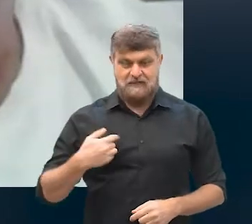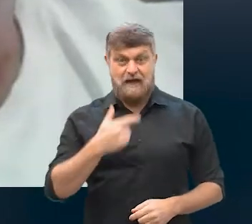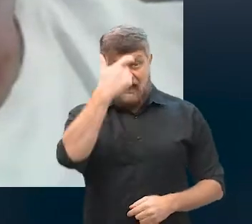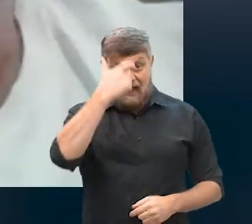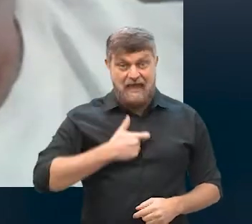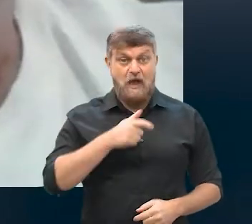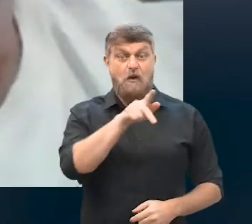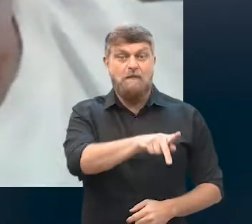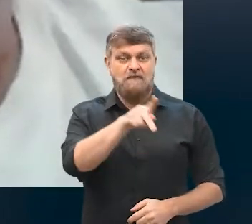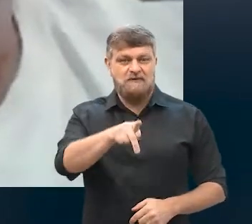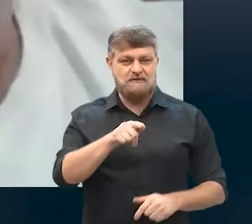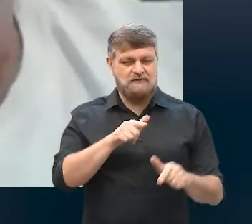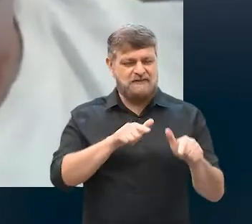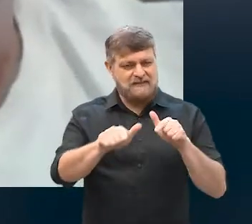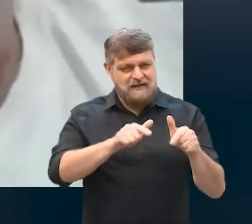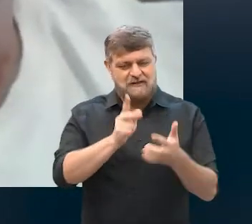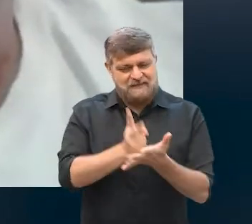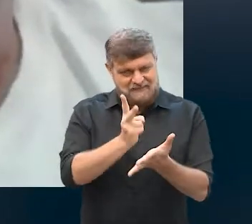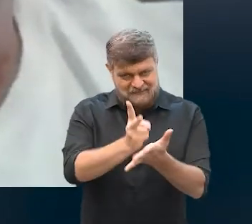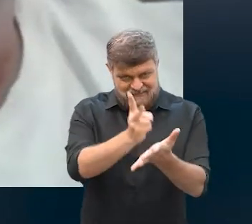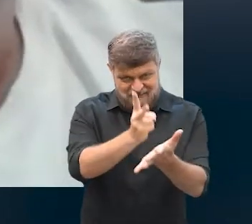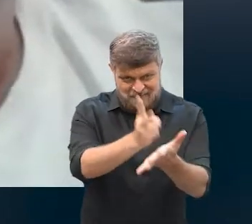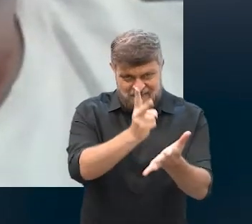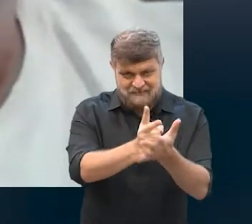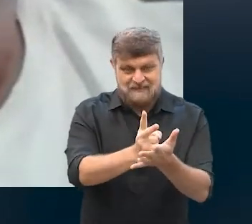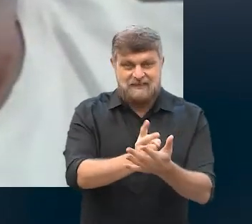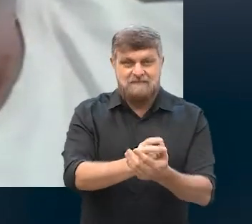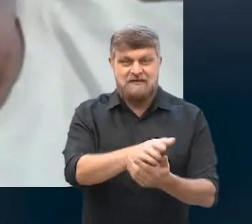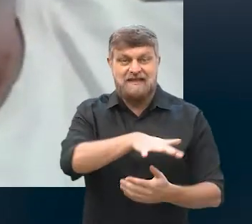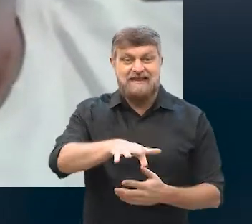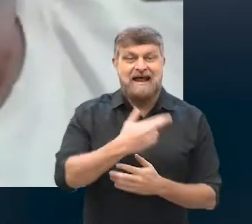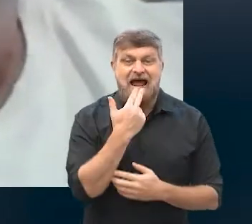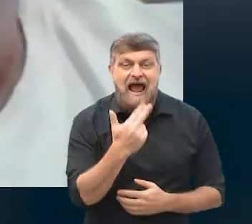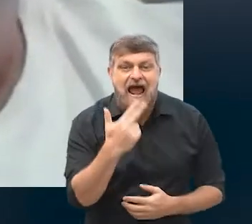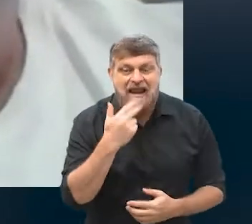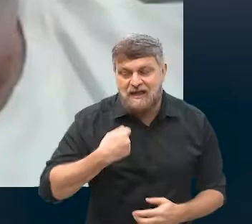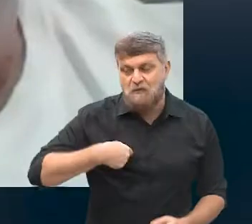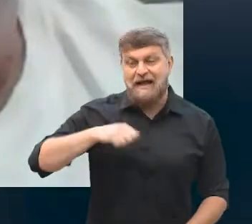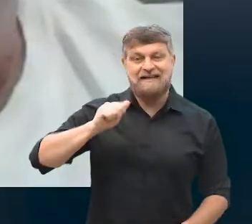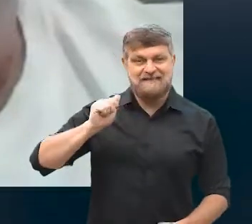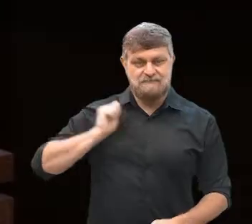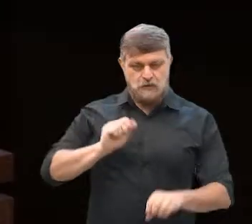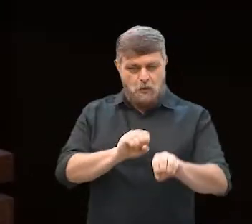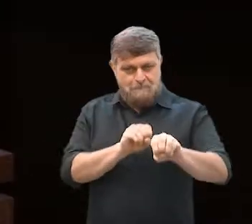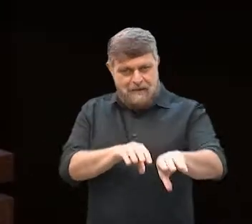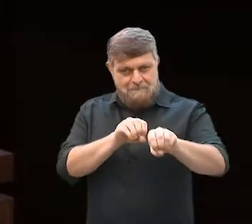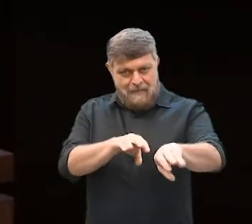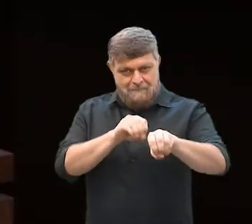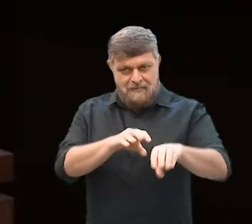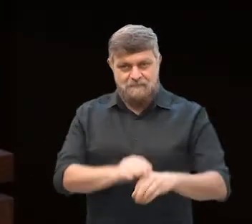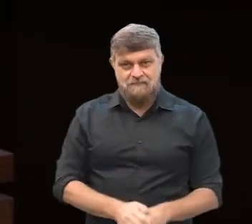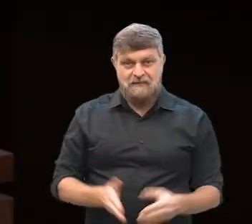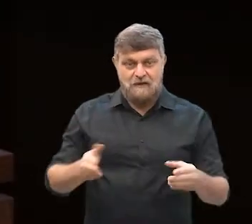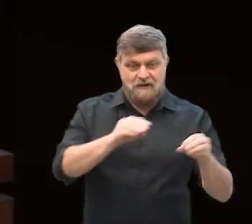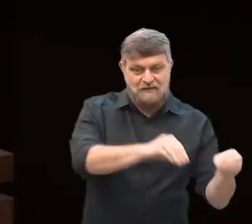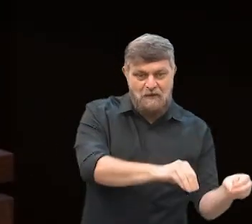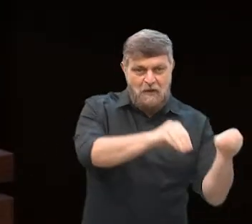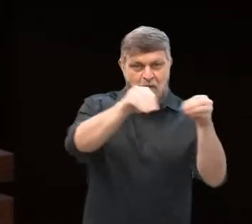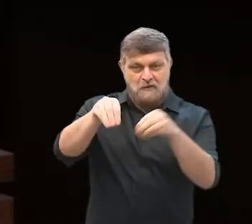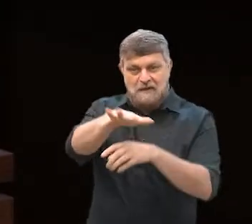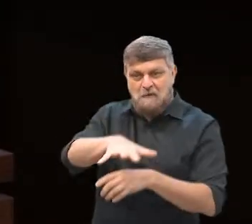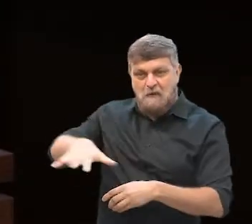área, eu sou professora, sempre trabalhei como professora de espanhol, e migramos para esta parte